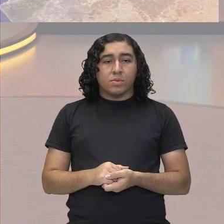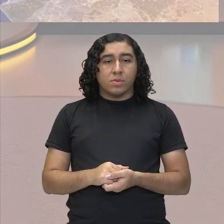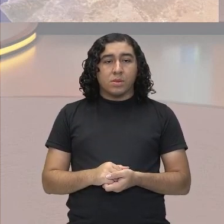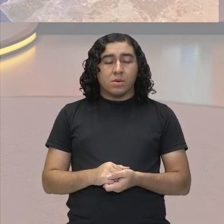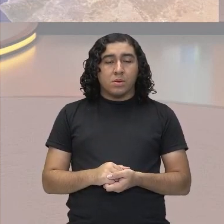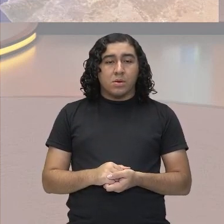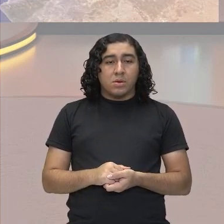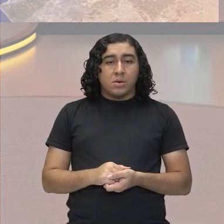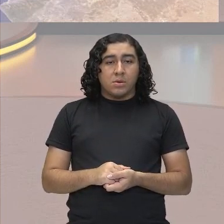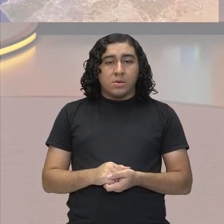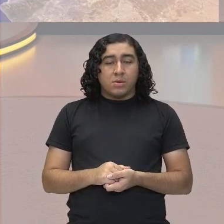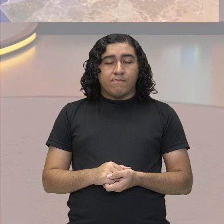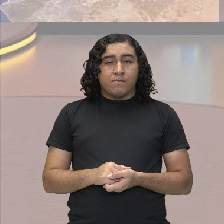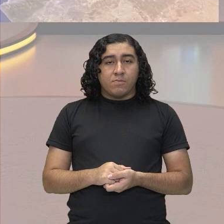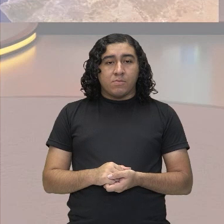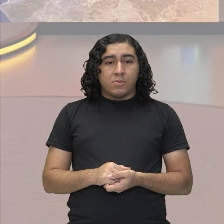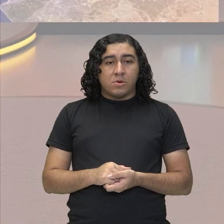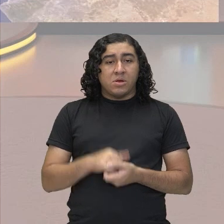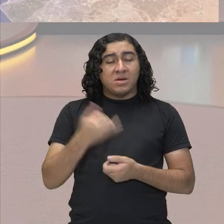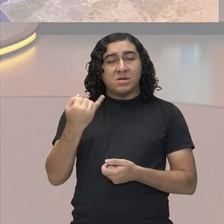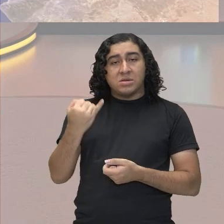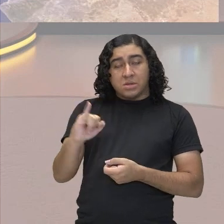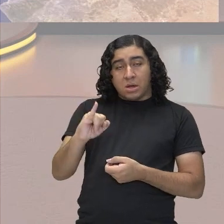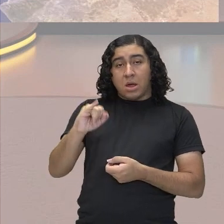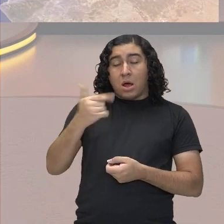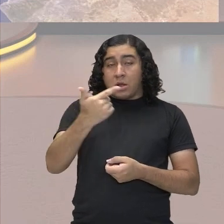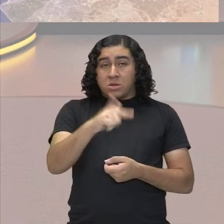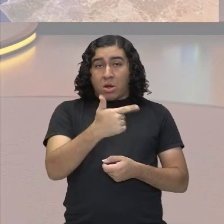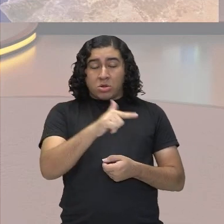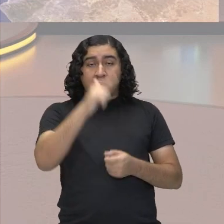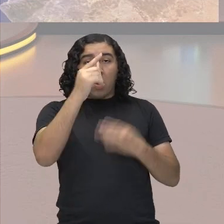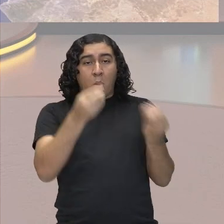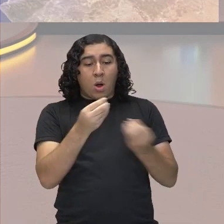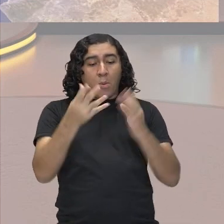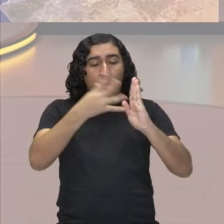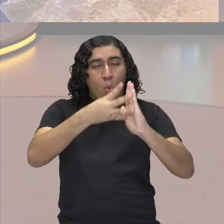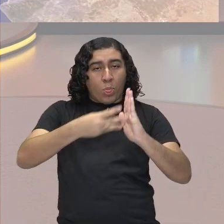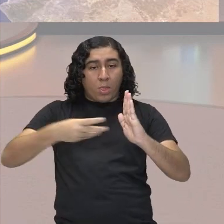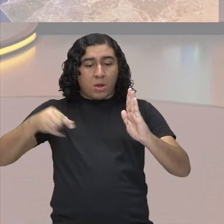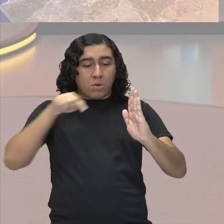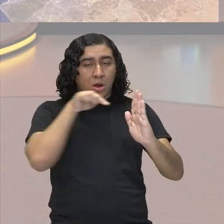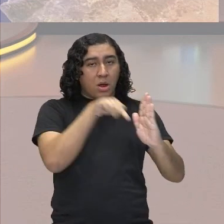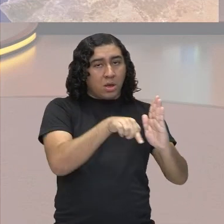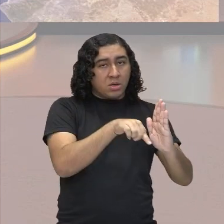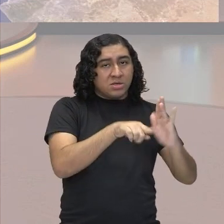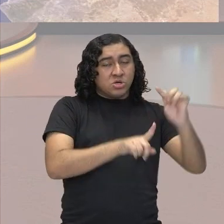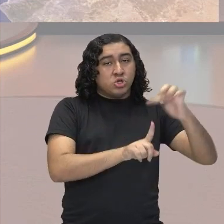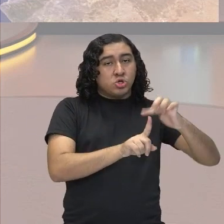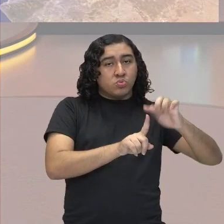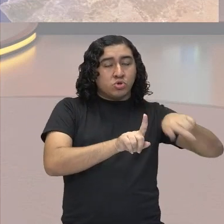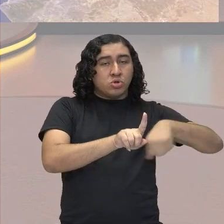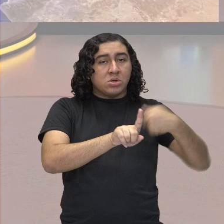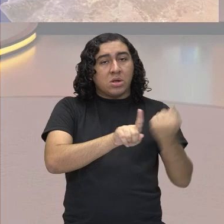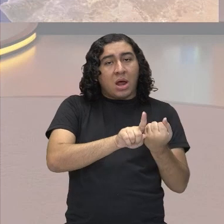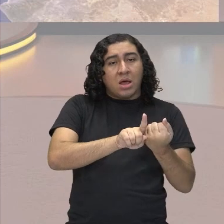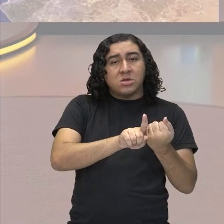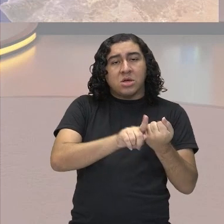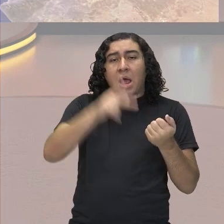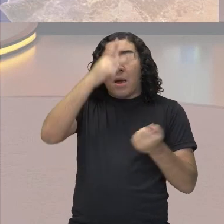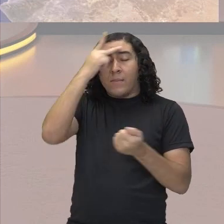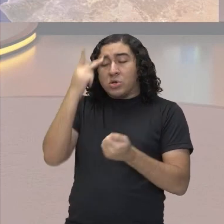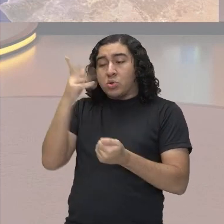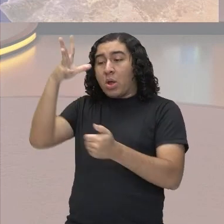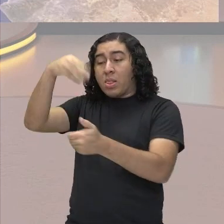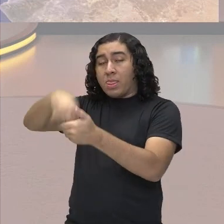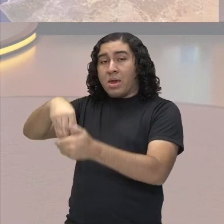os parâmetros dessa modernidade sólida, o que acontece com o indivíduo? Ele será